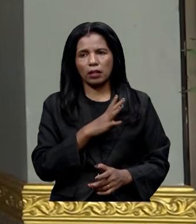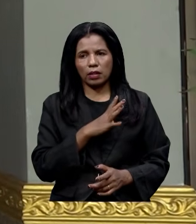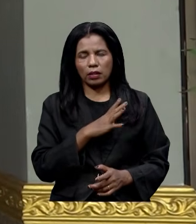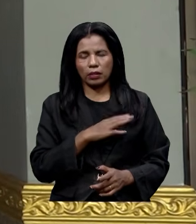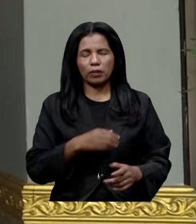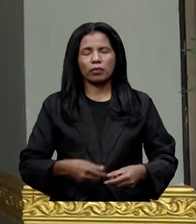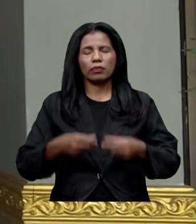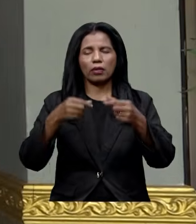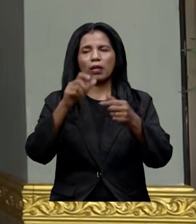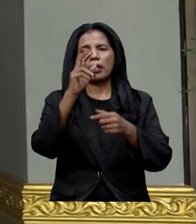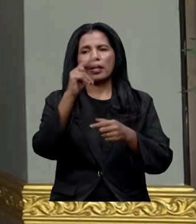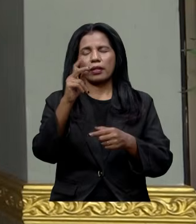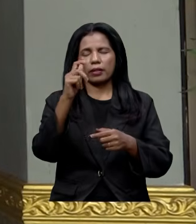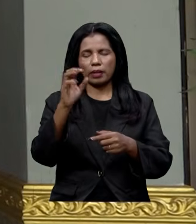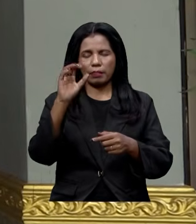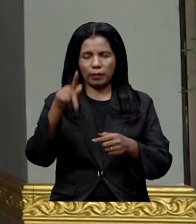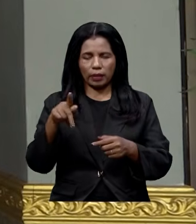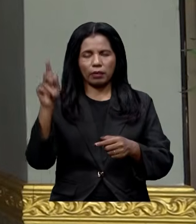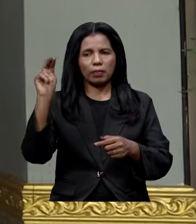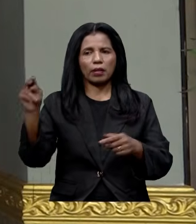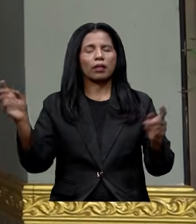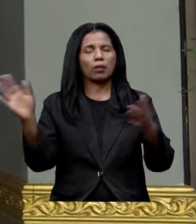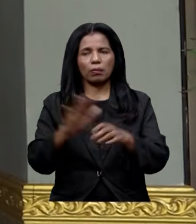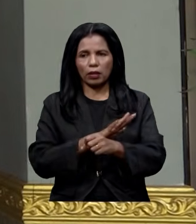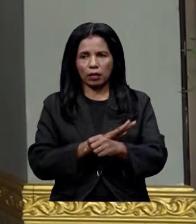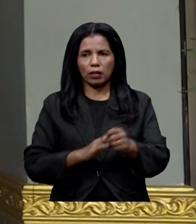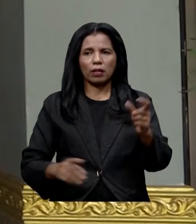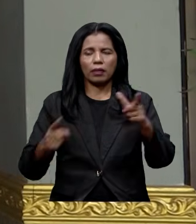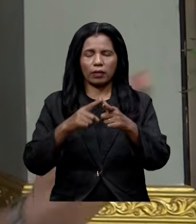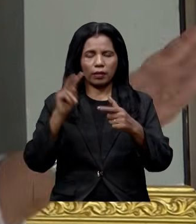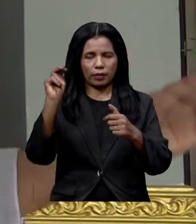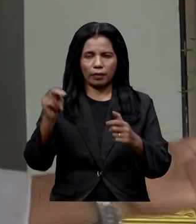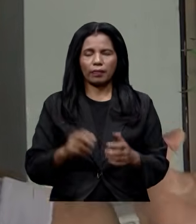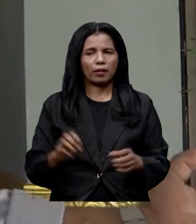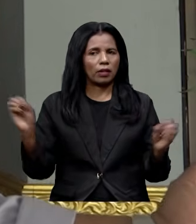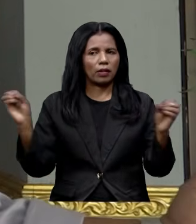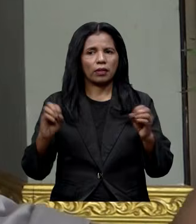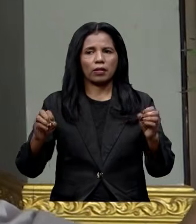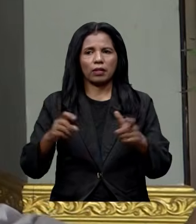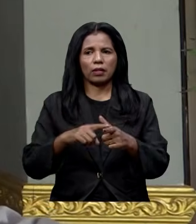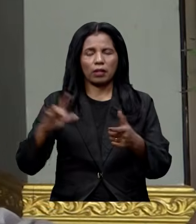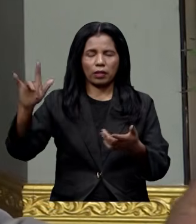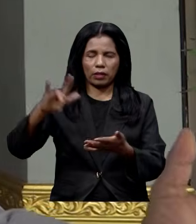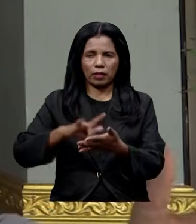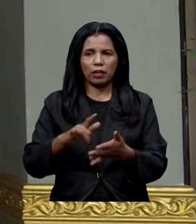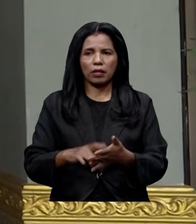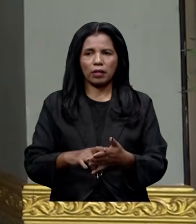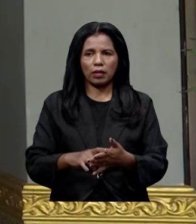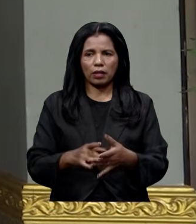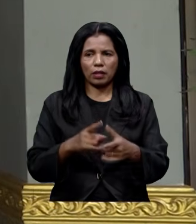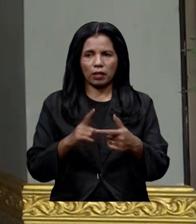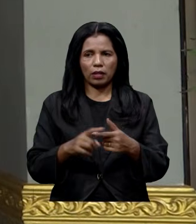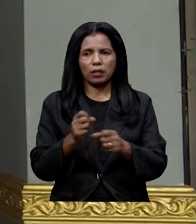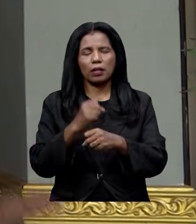bania parnia pel hahú servisu completo tema batender ne nia la osane se debe air site ne nia model ne yang